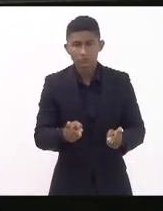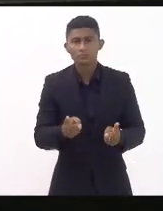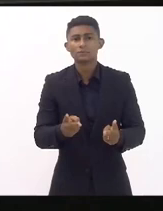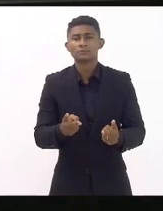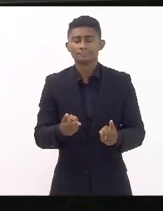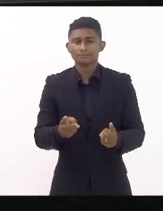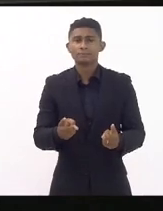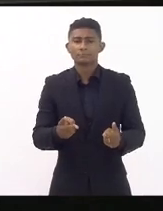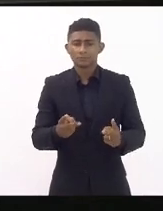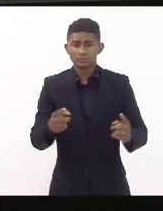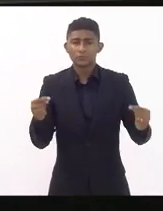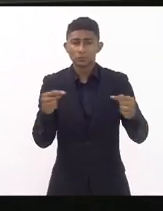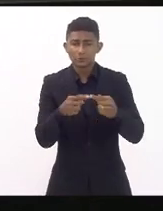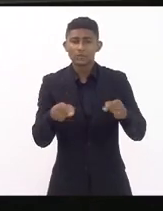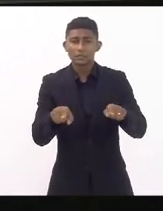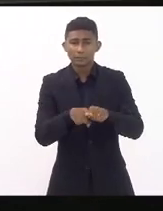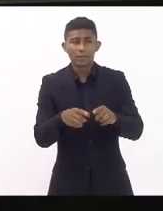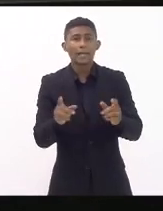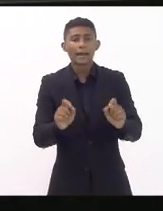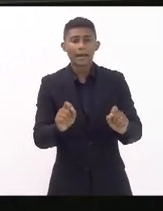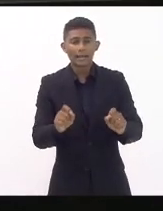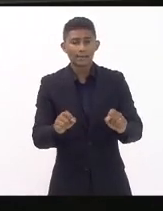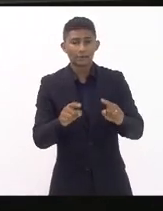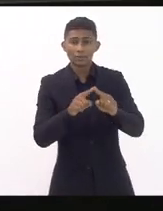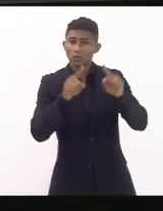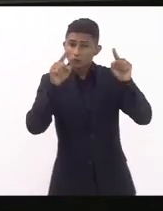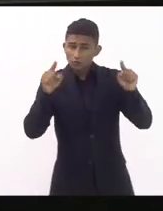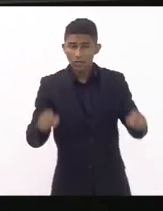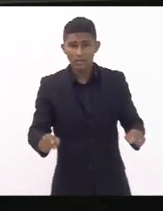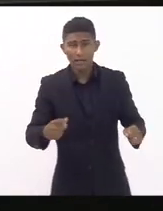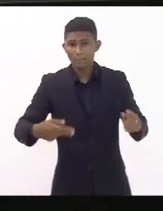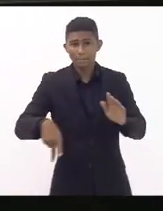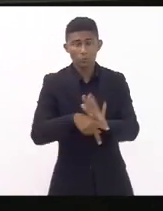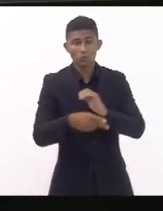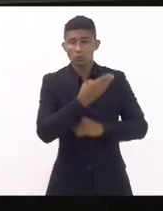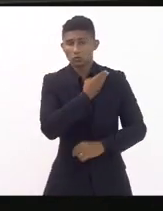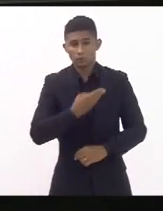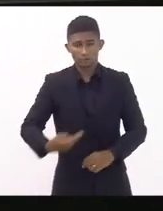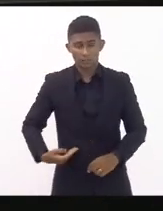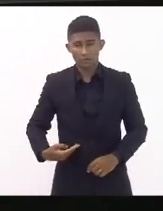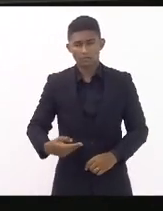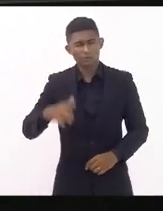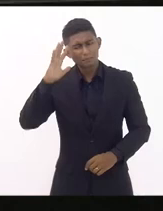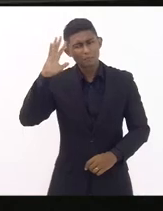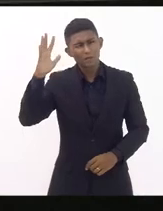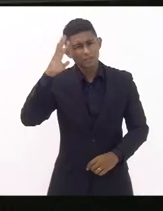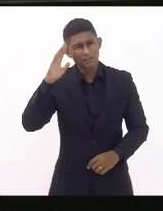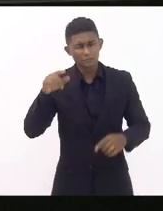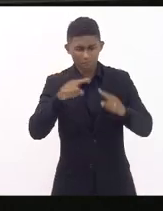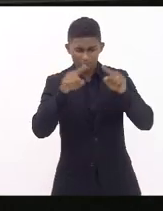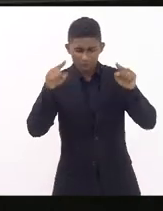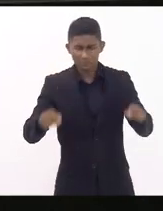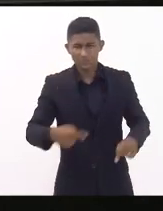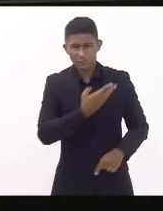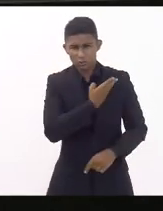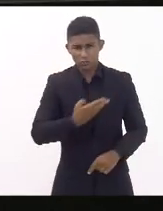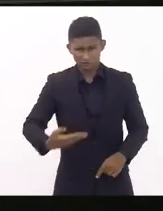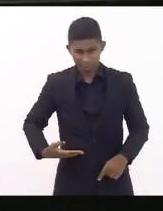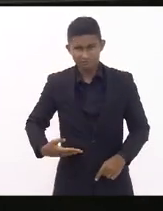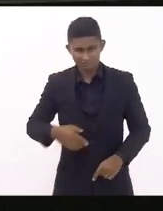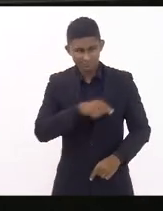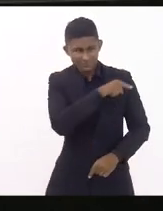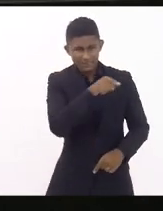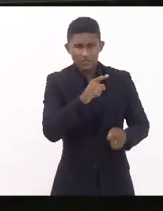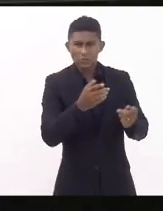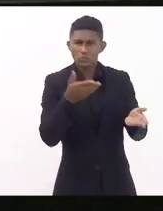com o trato dos servidores públicos. Como que os servidores públicos vão cuidar de mulheres acauteladas que